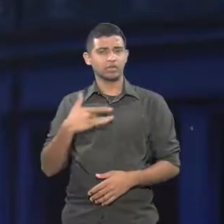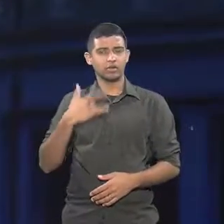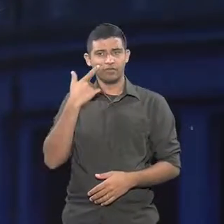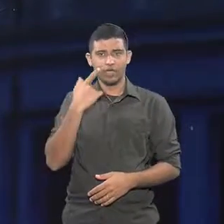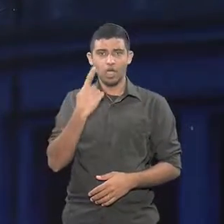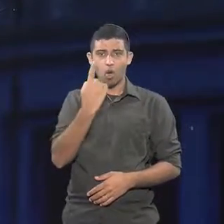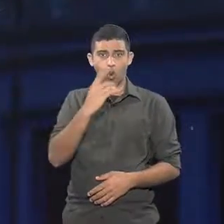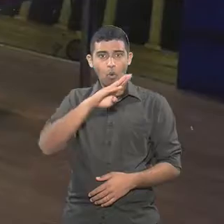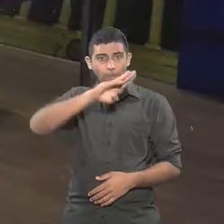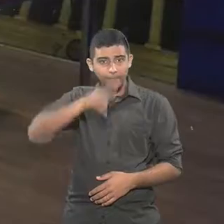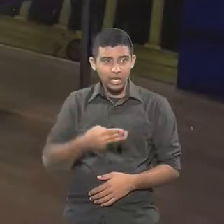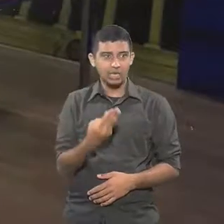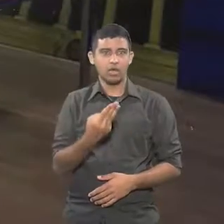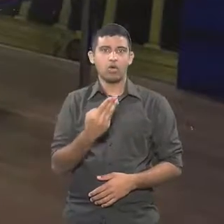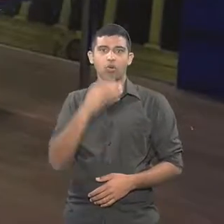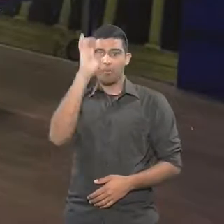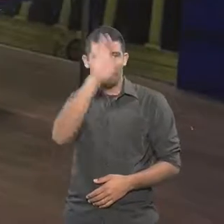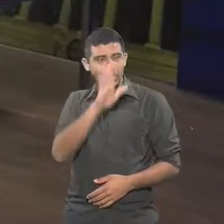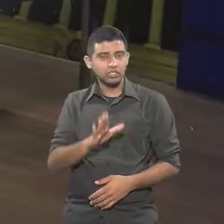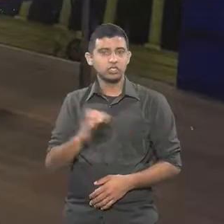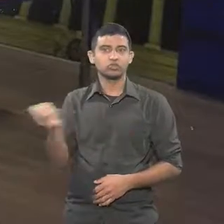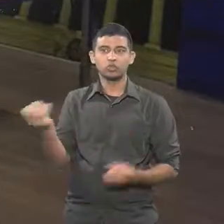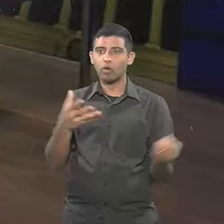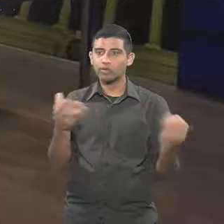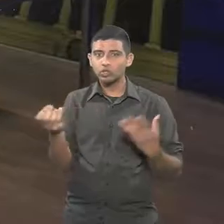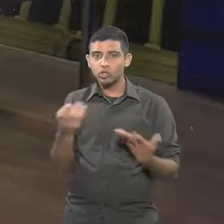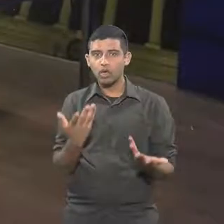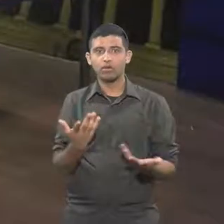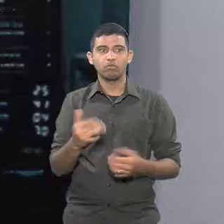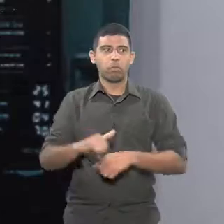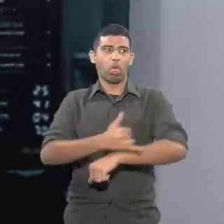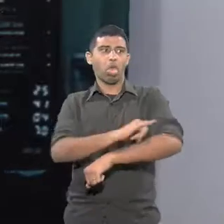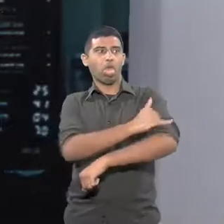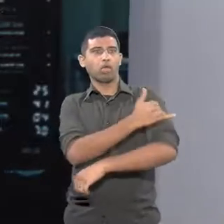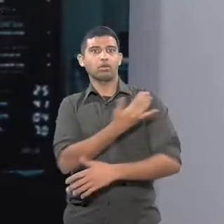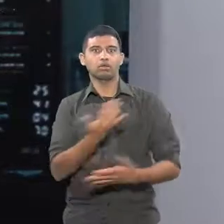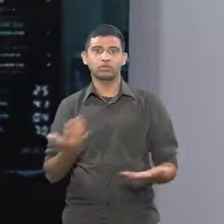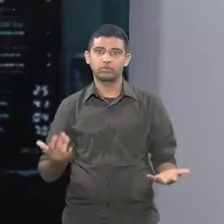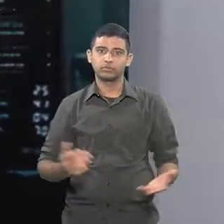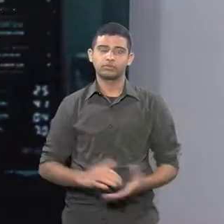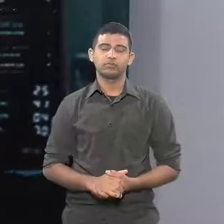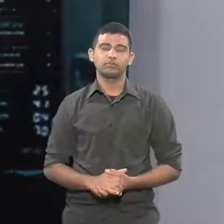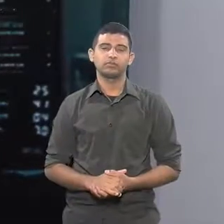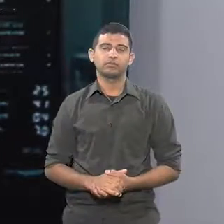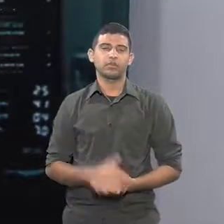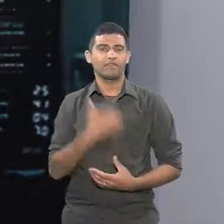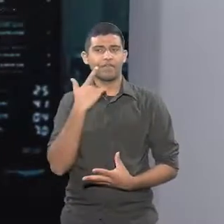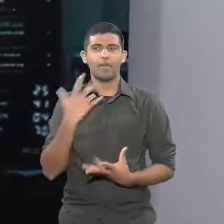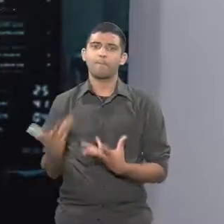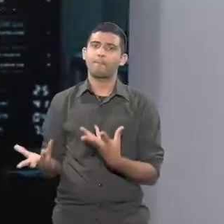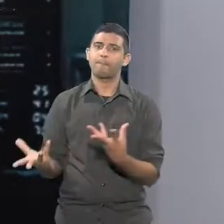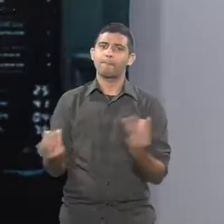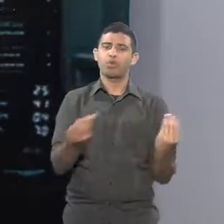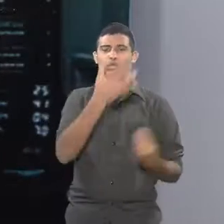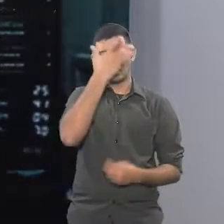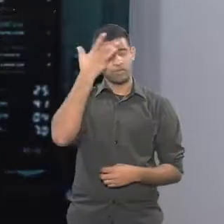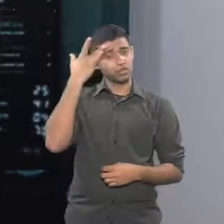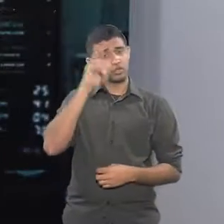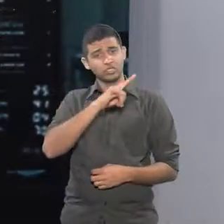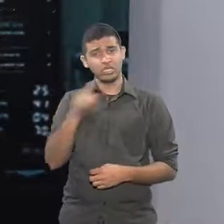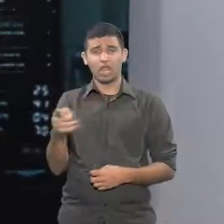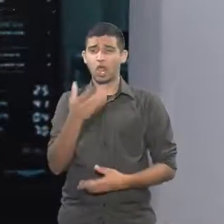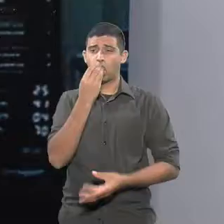de obesidade. Isso não é à toa, né? Então a gente pode considerar que as pessoas muito provavelmente estão